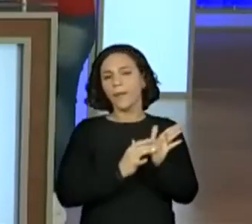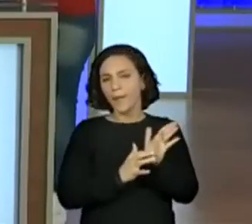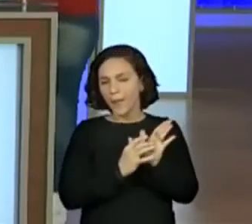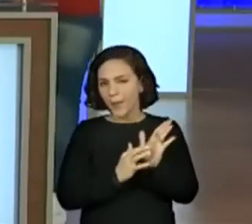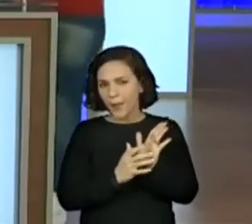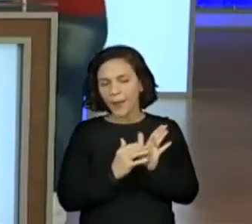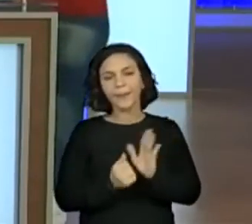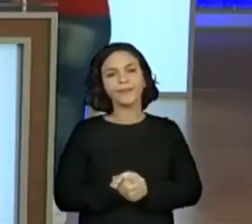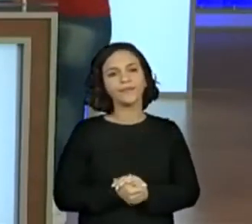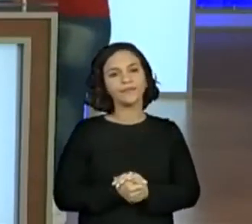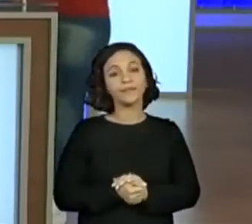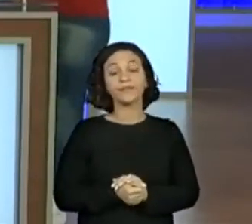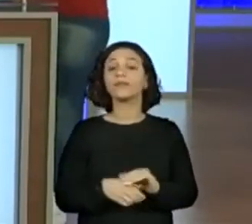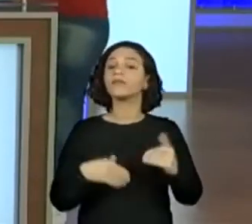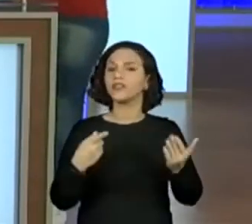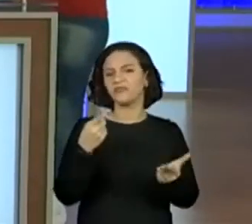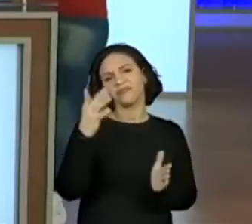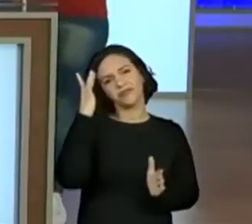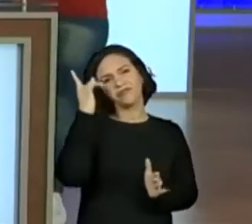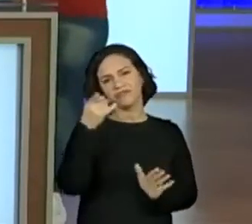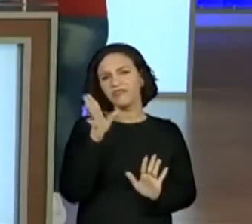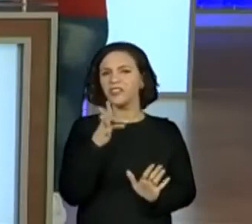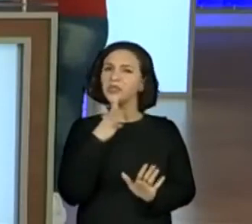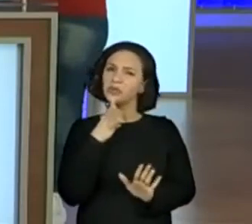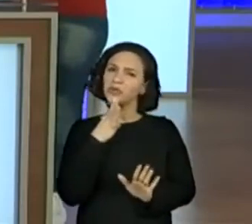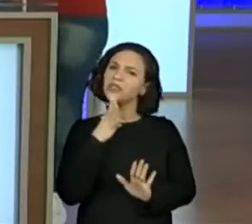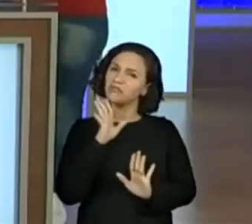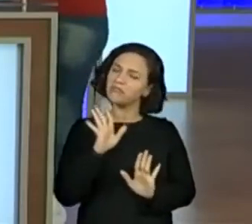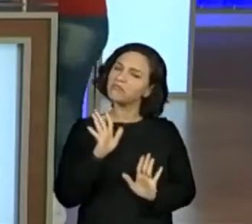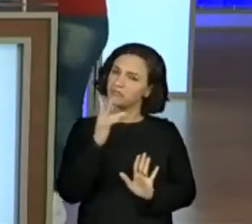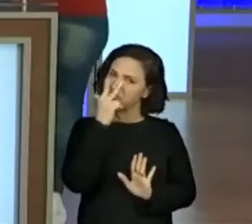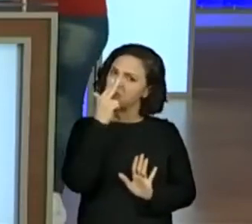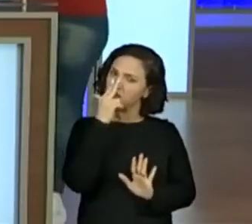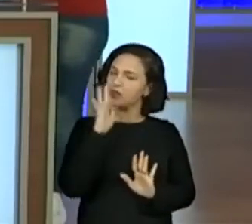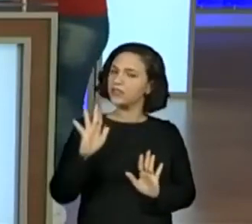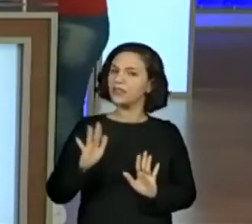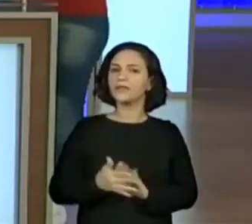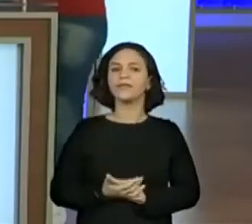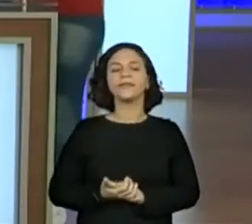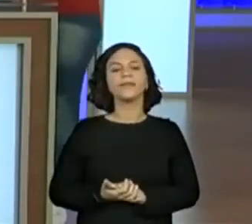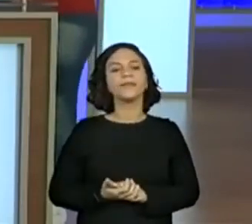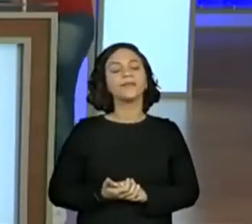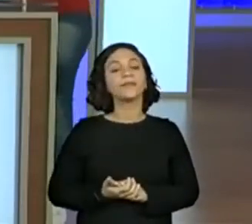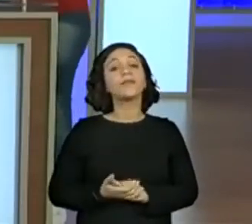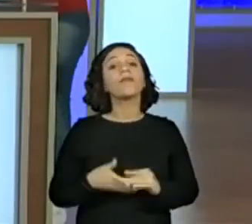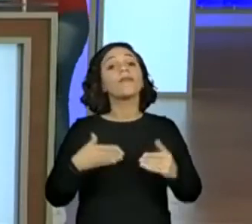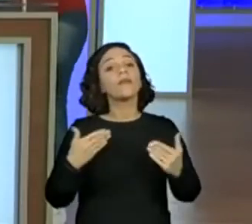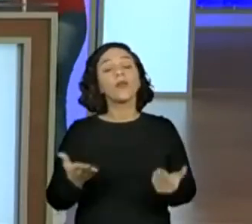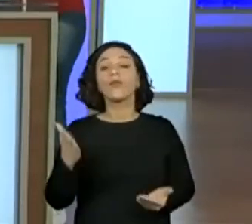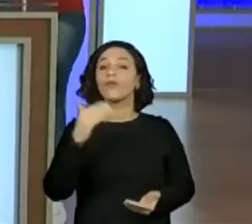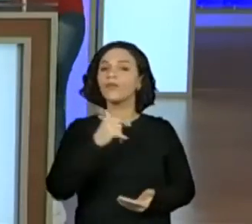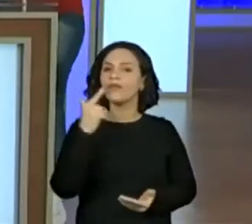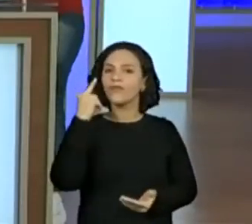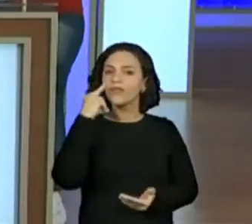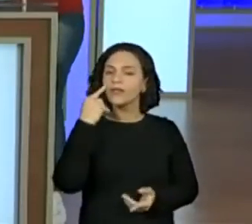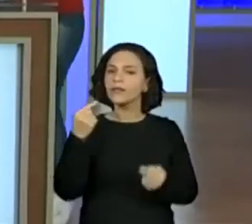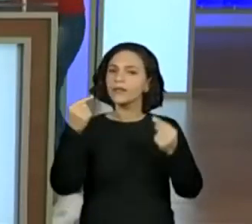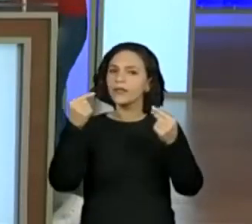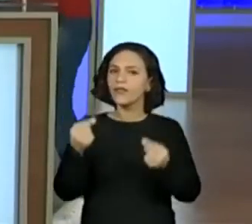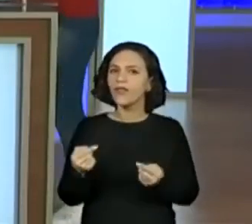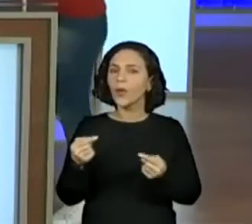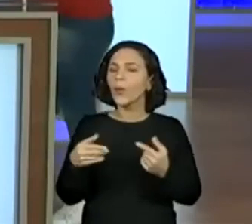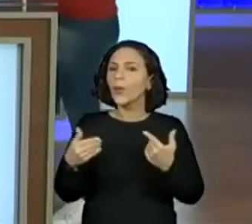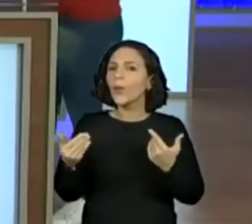calculadora, não é mesmo? Então, vocês já devem estar aí um pouco familiarizados com ela, certo? Então, vamos ver qual foi o desafio,